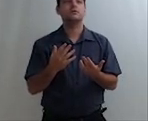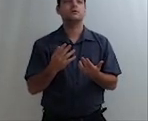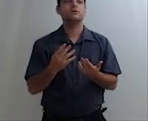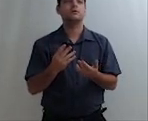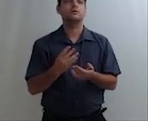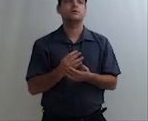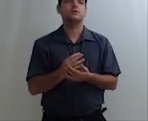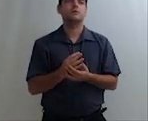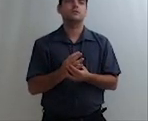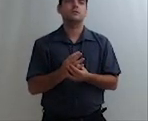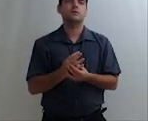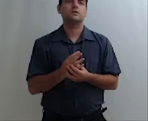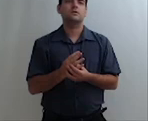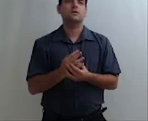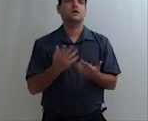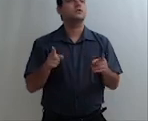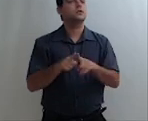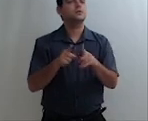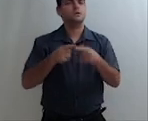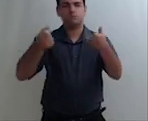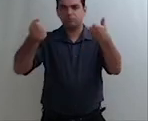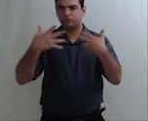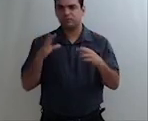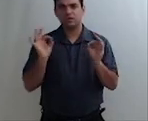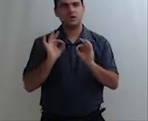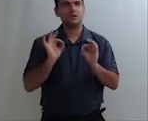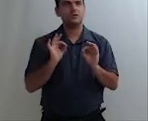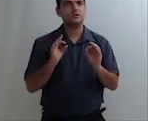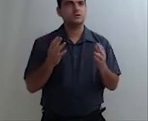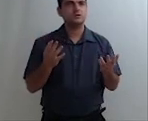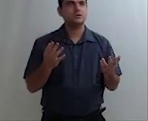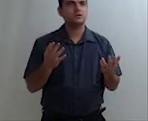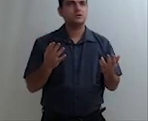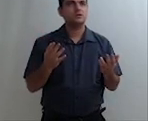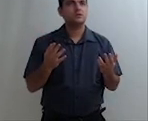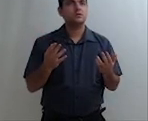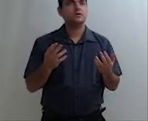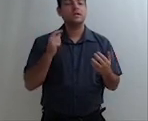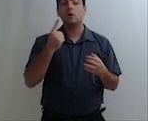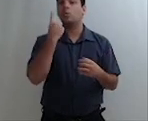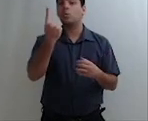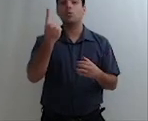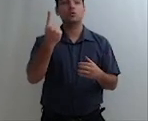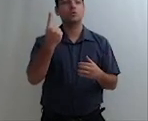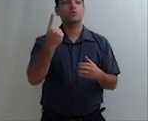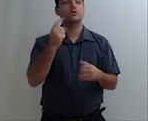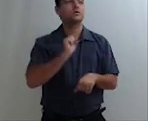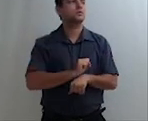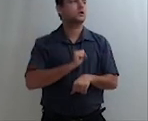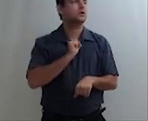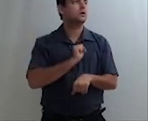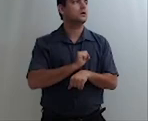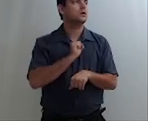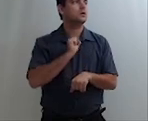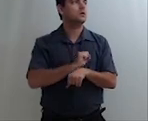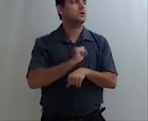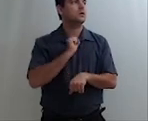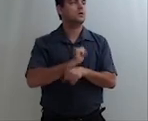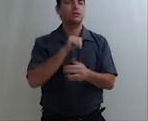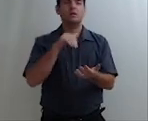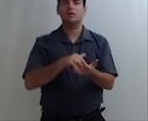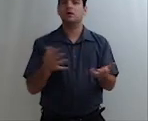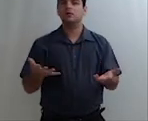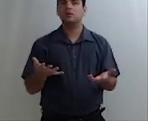presta depoimento único de todos aqueles que estavam presos o Renan não preste depoimento vai para